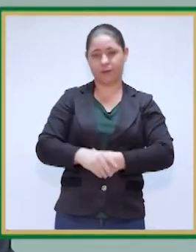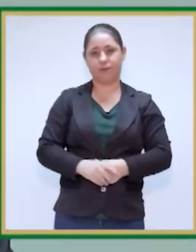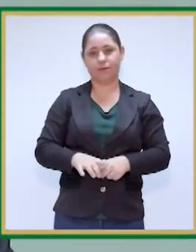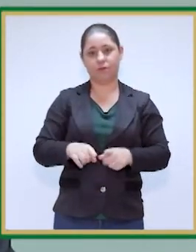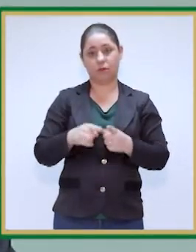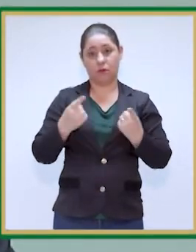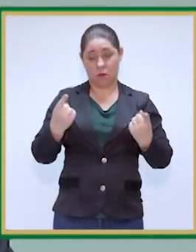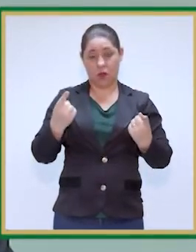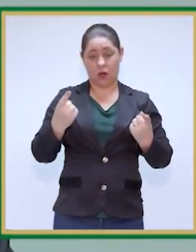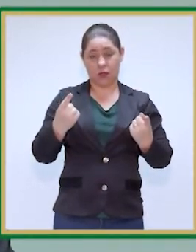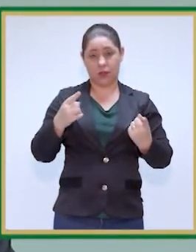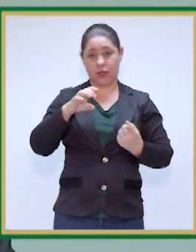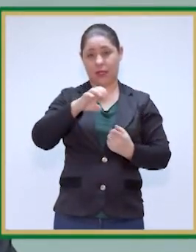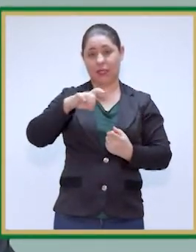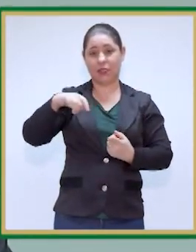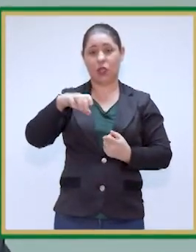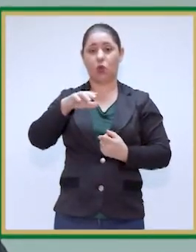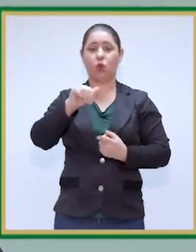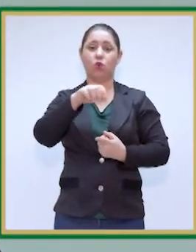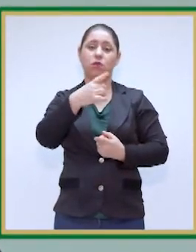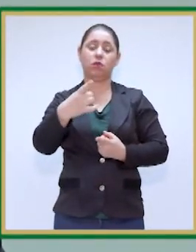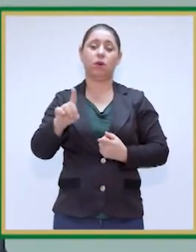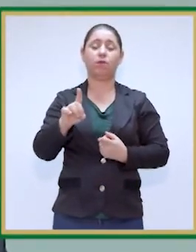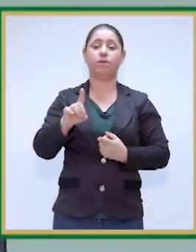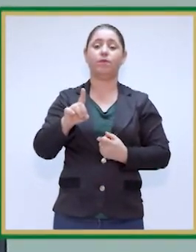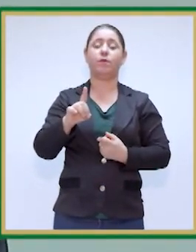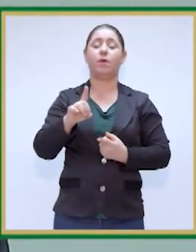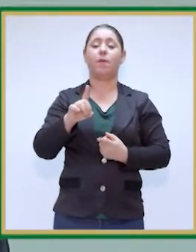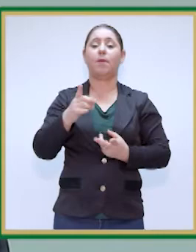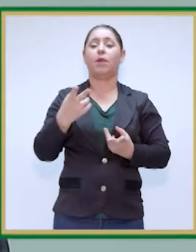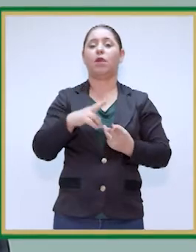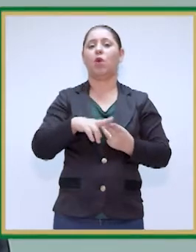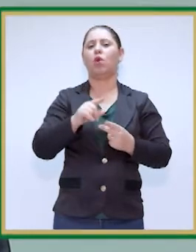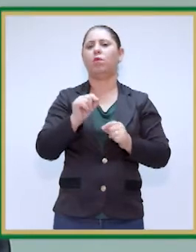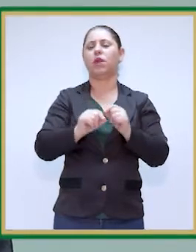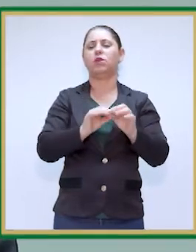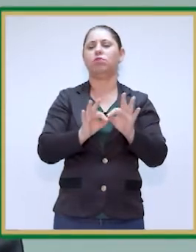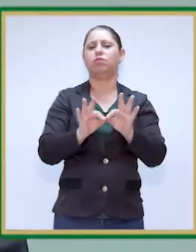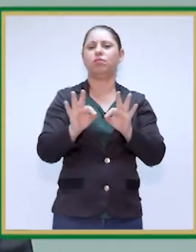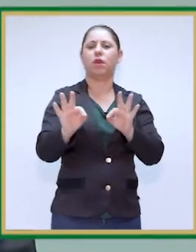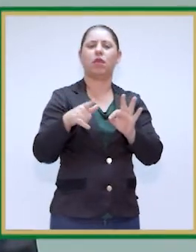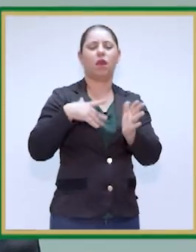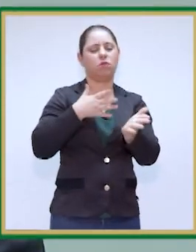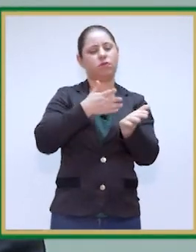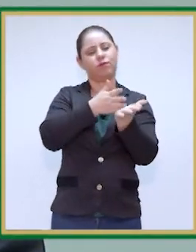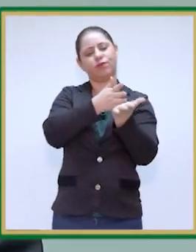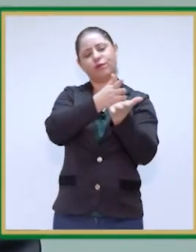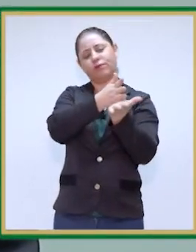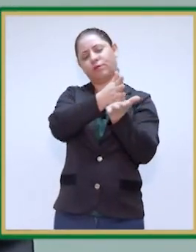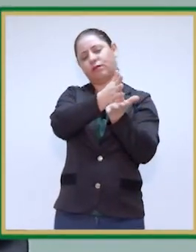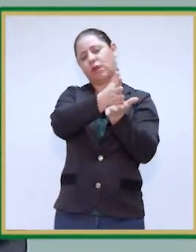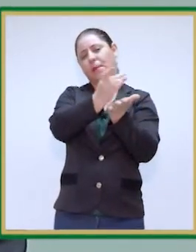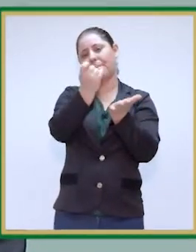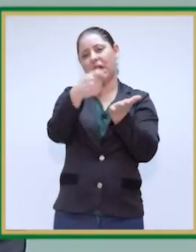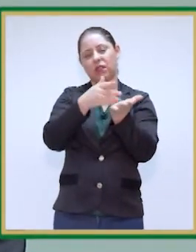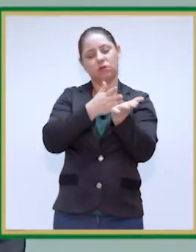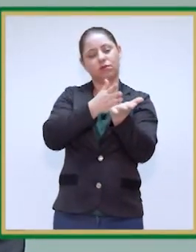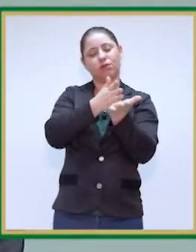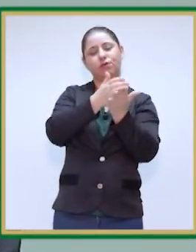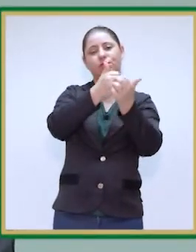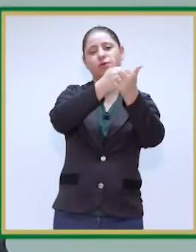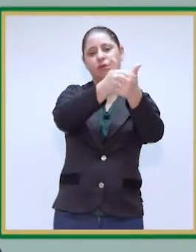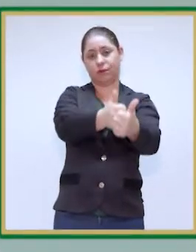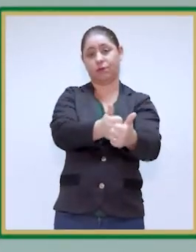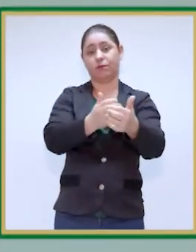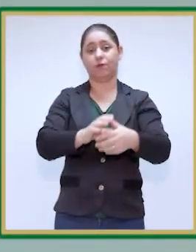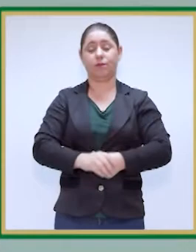atenção. Mas na área da execução penal também é como se fosse uma extensão, né? A gente tem um caminho e